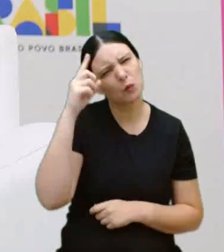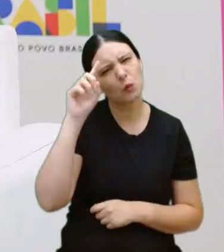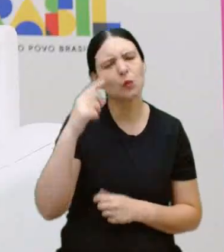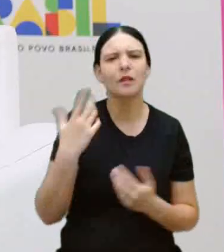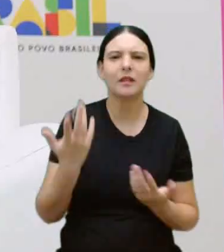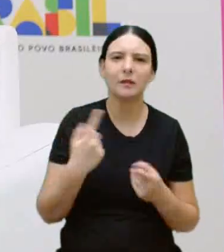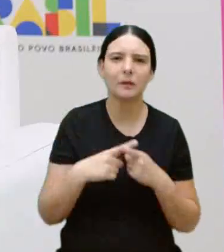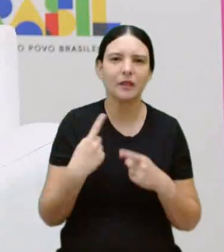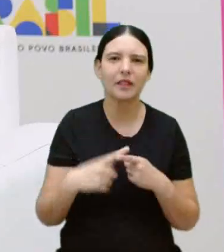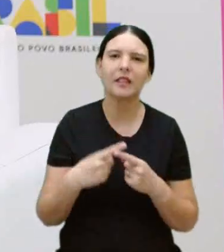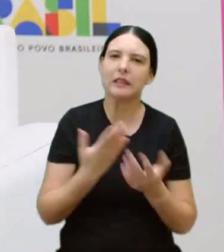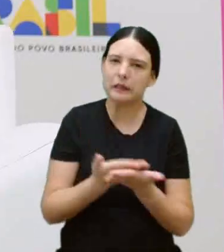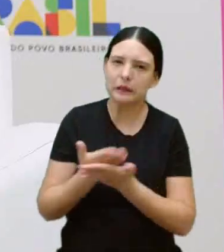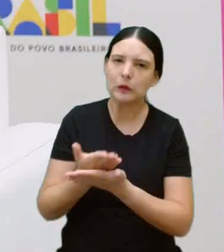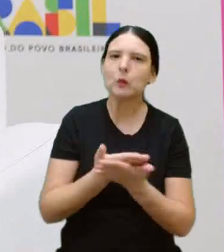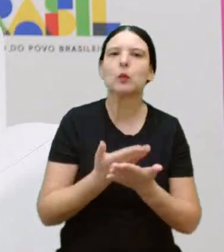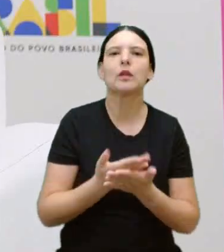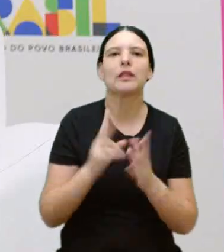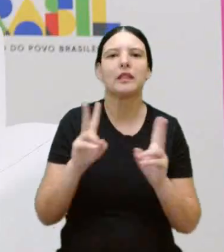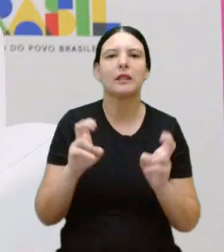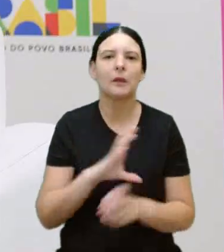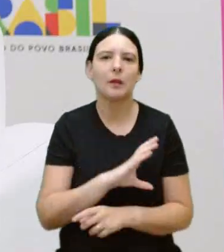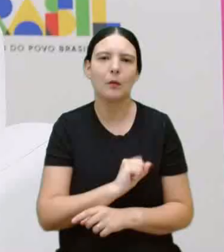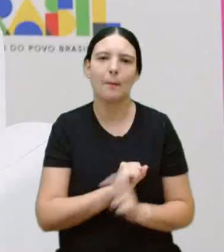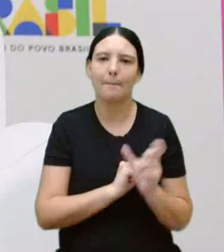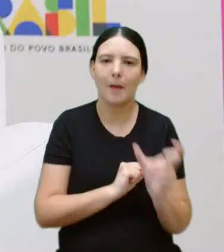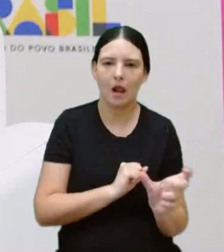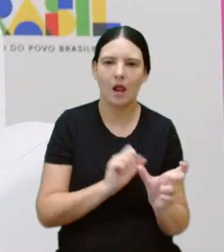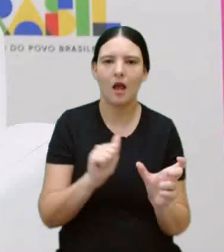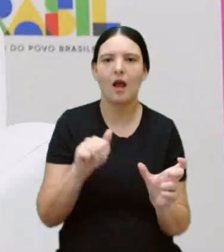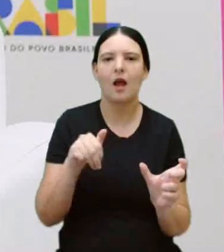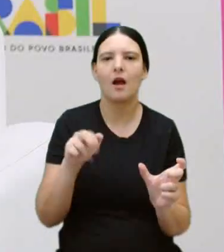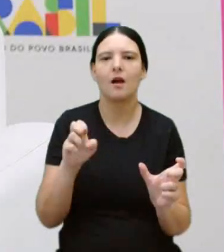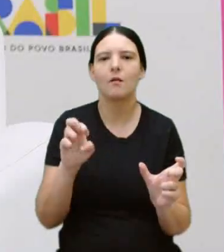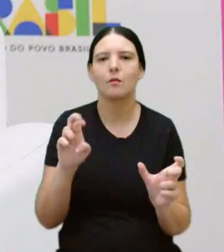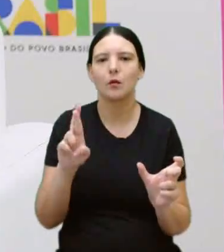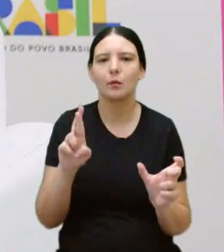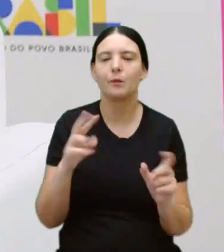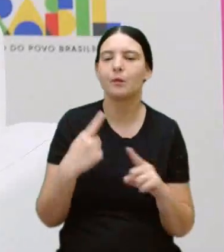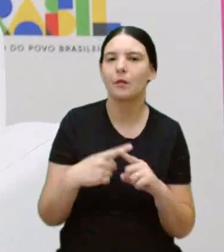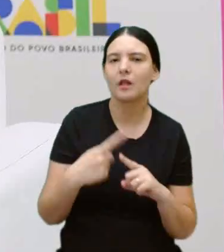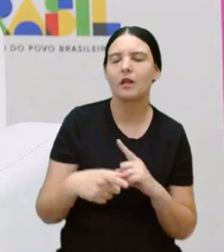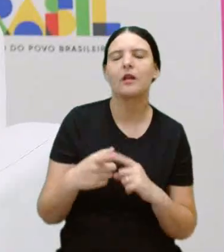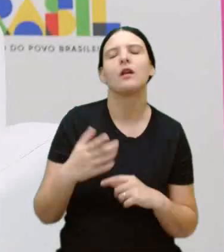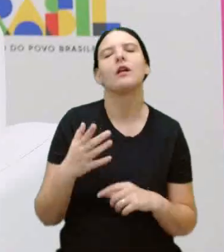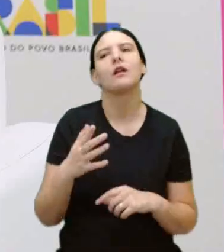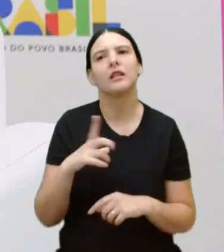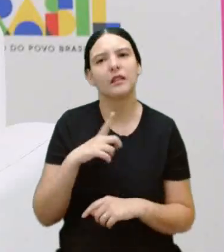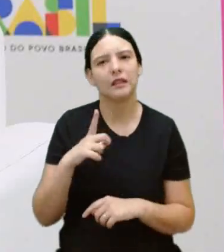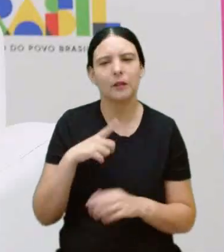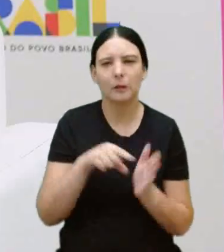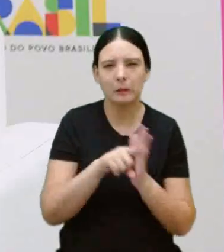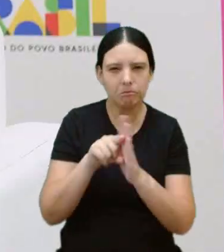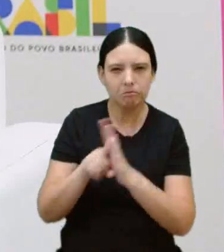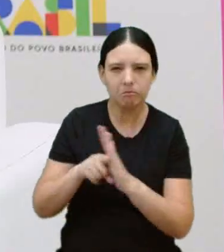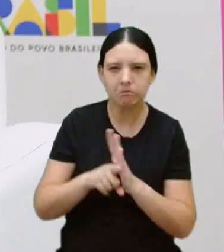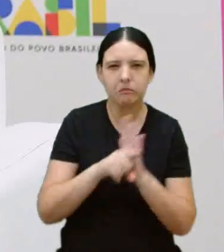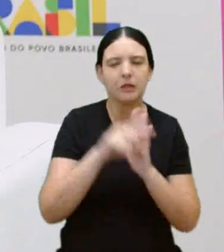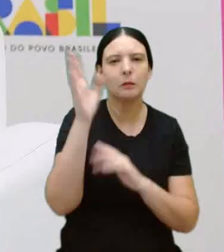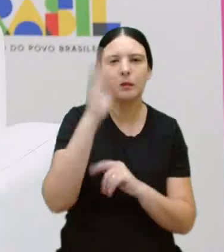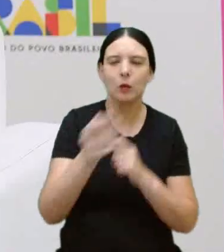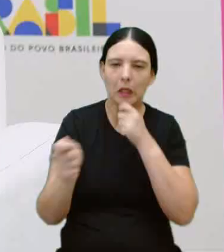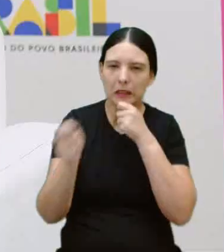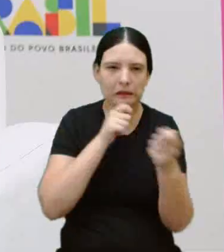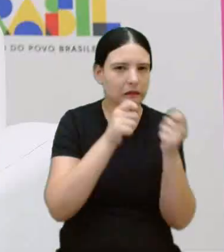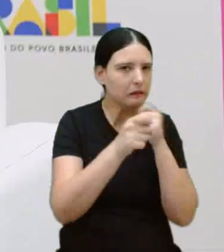muitos estudos sobre o amor, vou passar a palavra. Eu estou fazendo uma pesquisa que eu coordeno, nível nacional, que a gente vai entrevistar muitas pessoas que